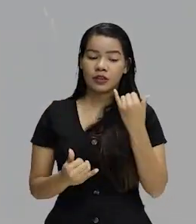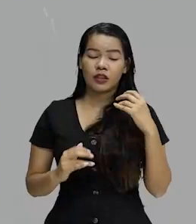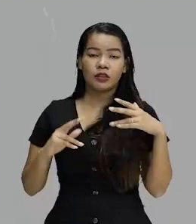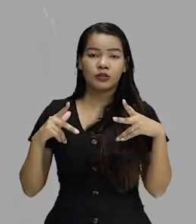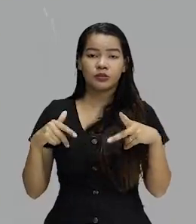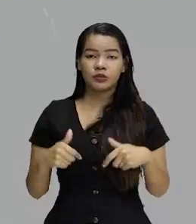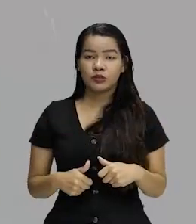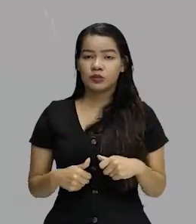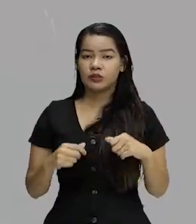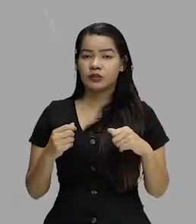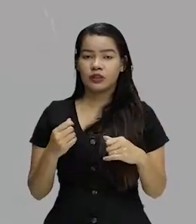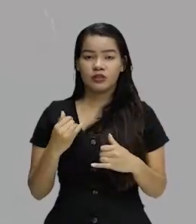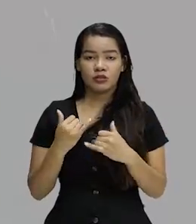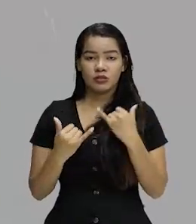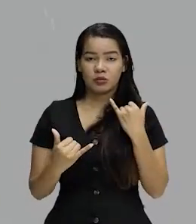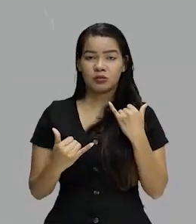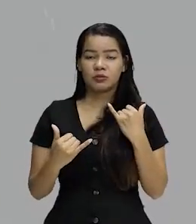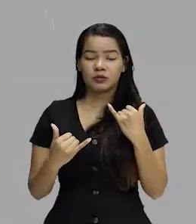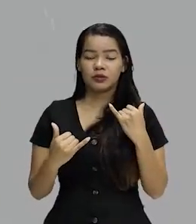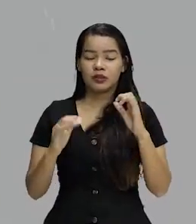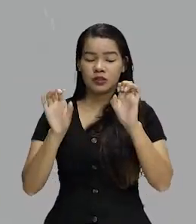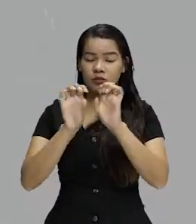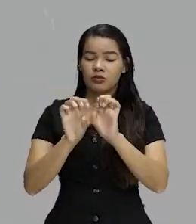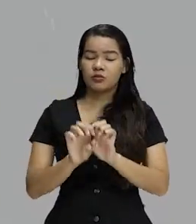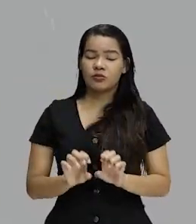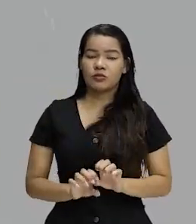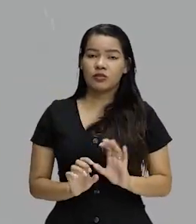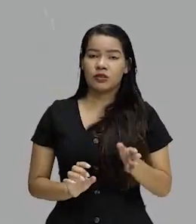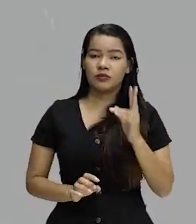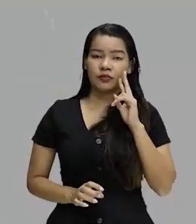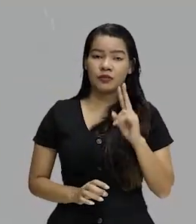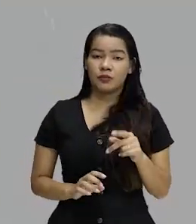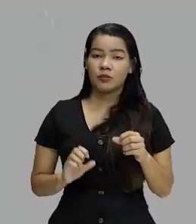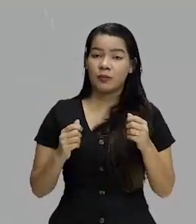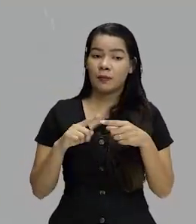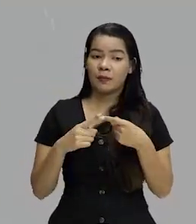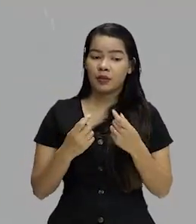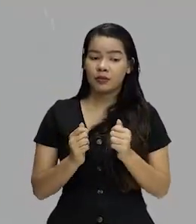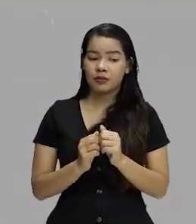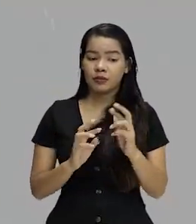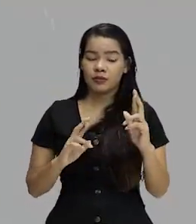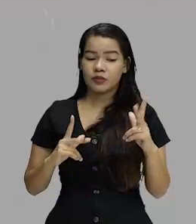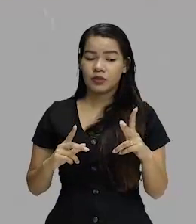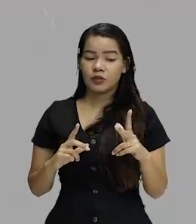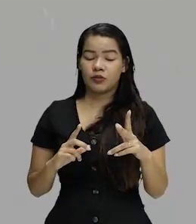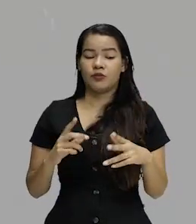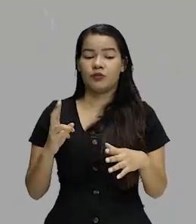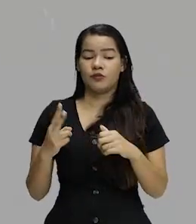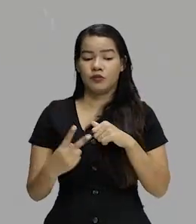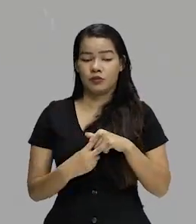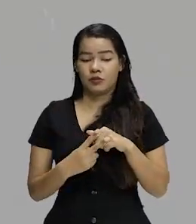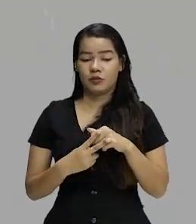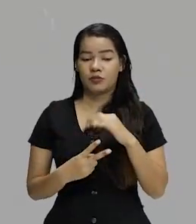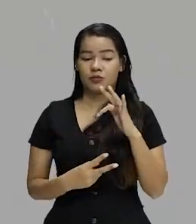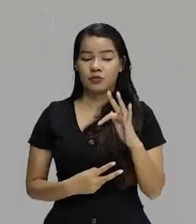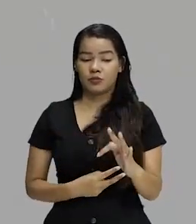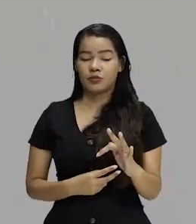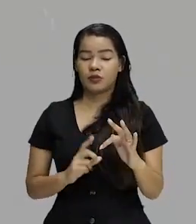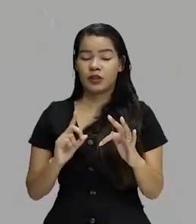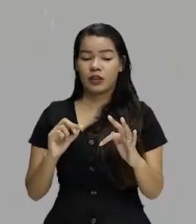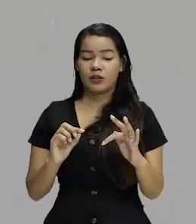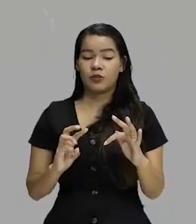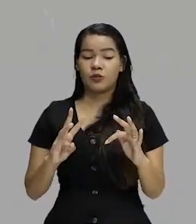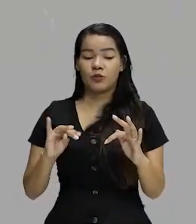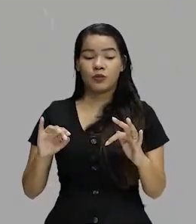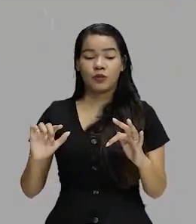outras estruturas que nós já vimos, com a diferença de que o nosso verbo auxiliar no futuro sempre vai ser o will, tá? Então, vamos